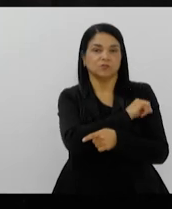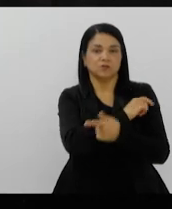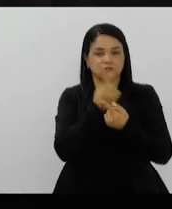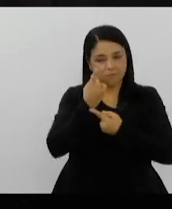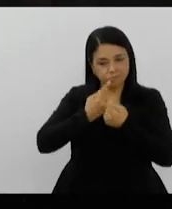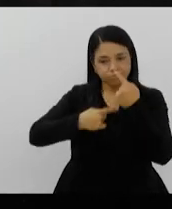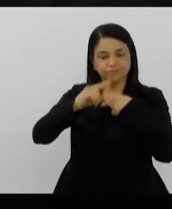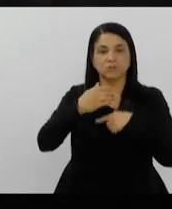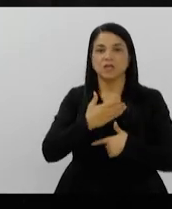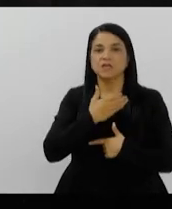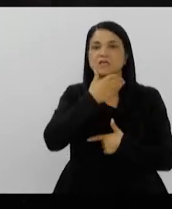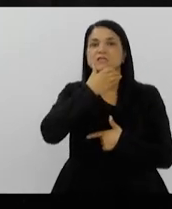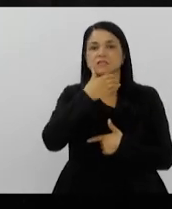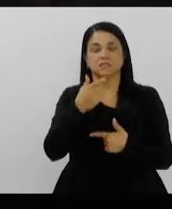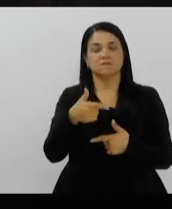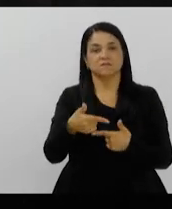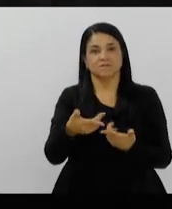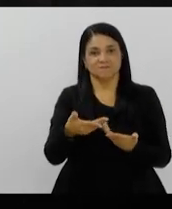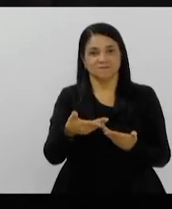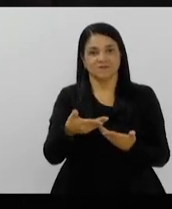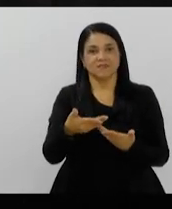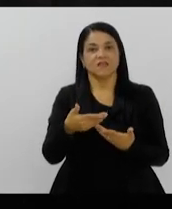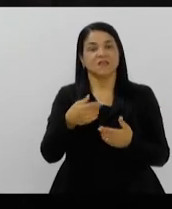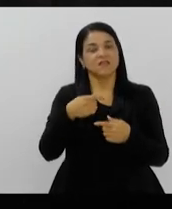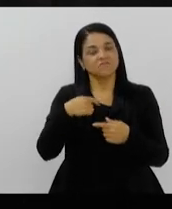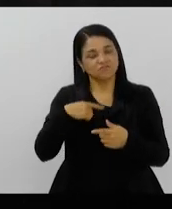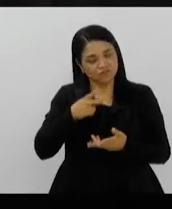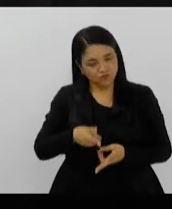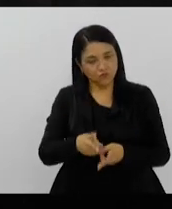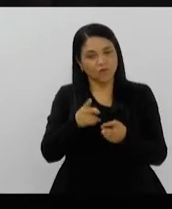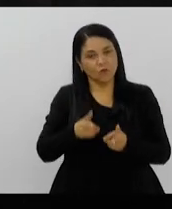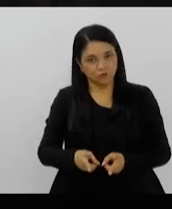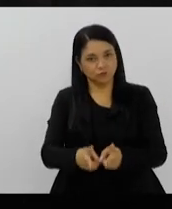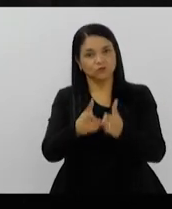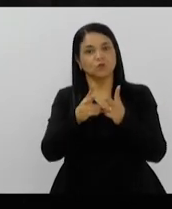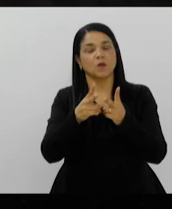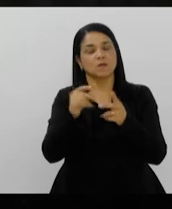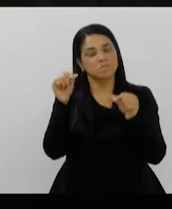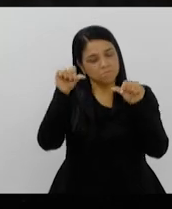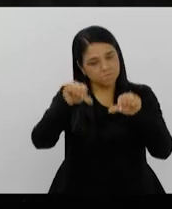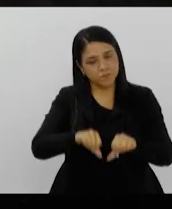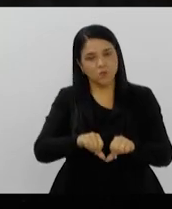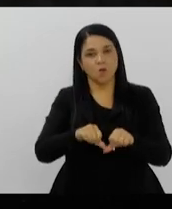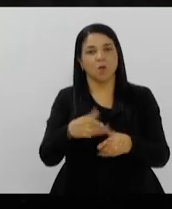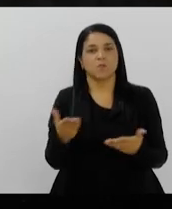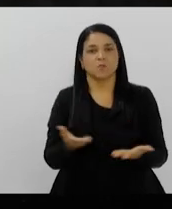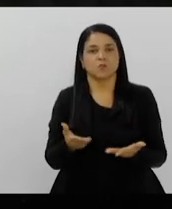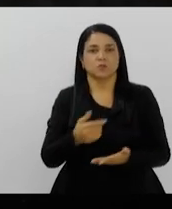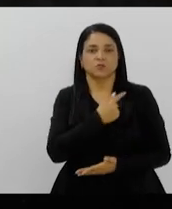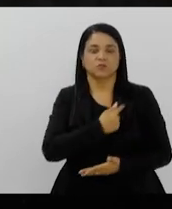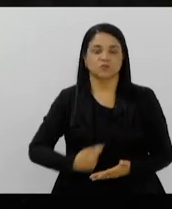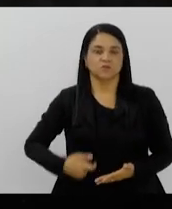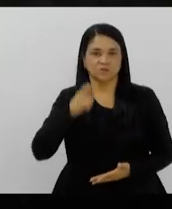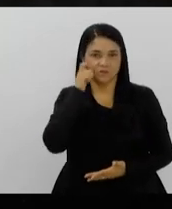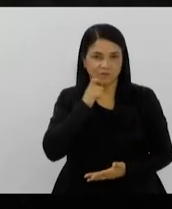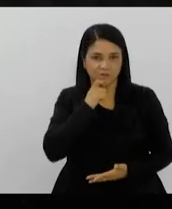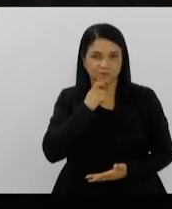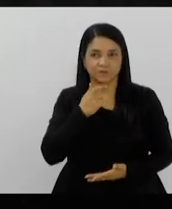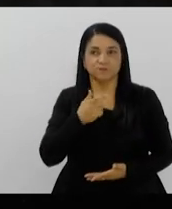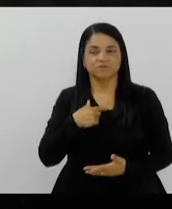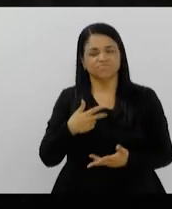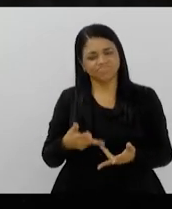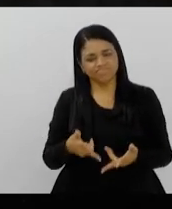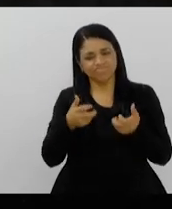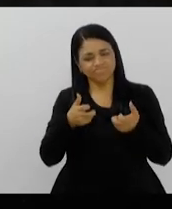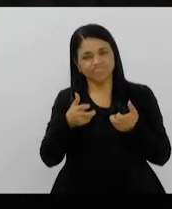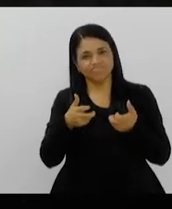essa crise que ele enfrenta e que, de novo, é endossada, é continuada e é piorada pelo atual governador. E aí, quando eu olho isso